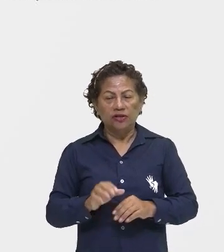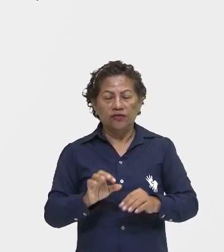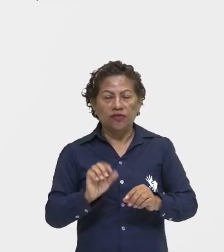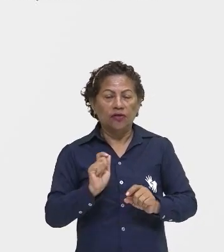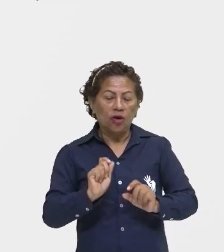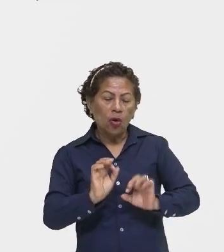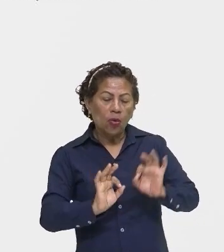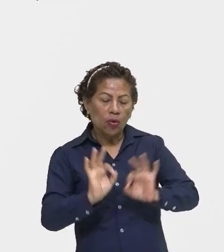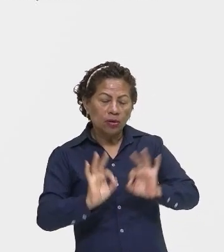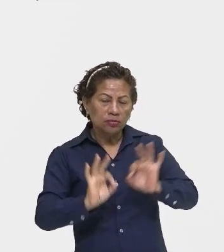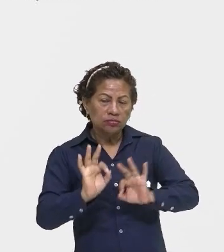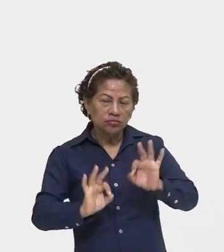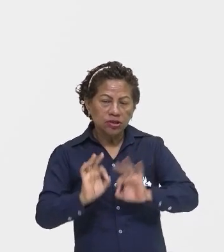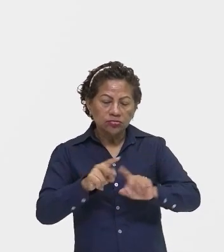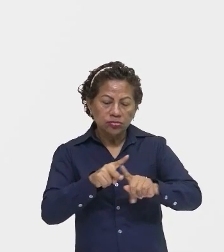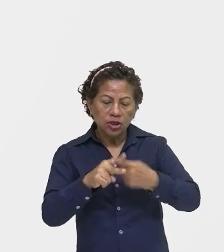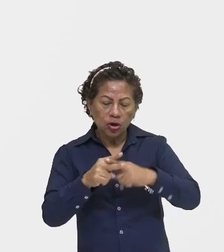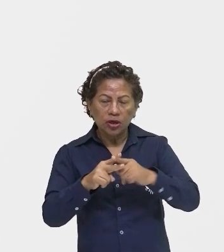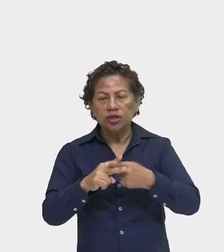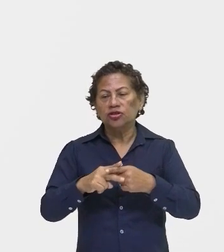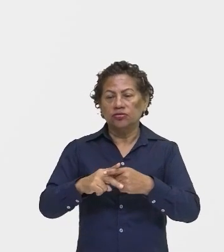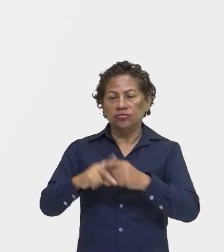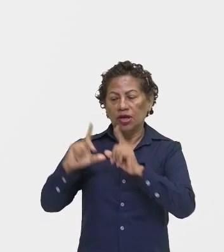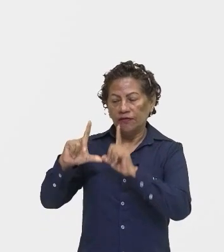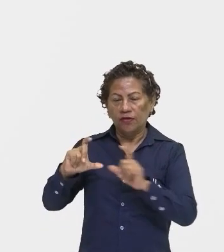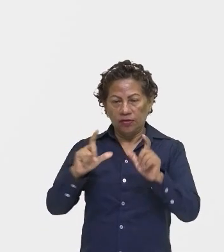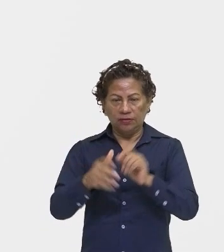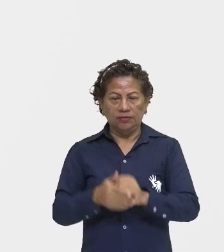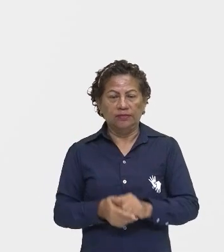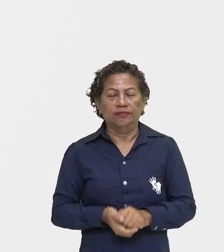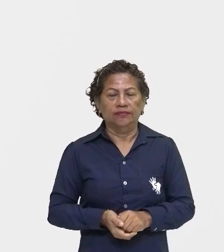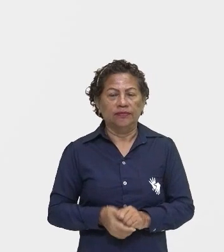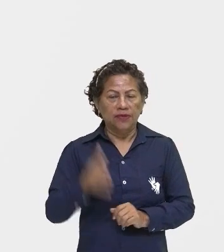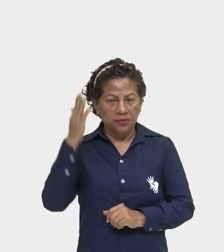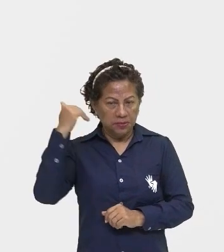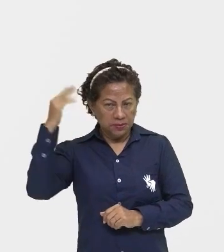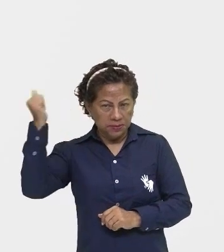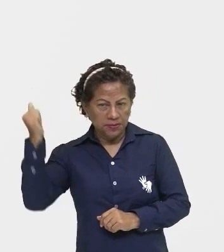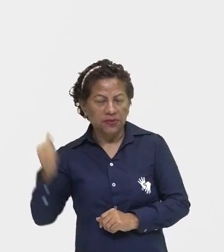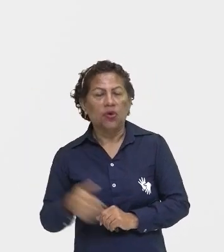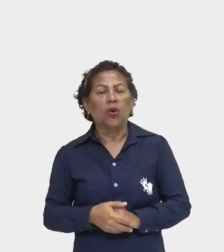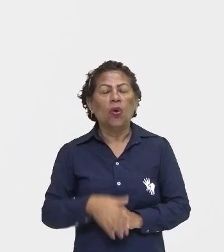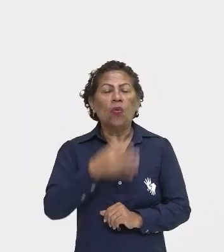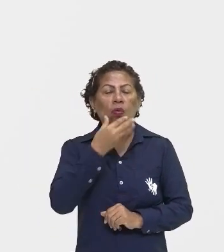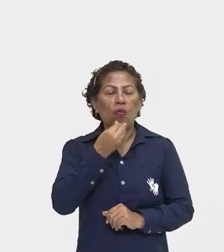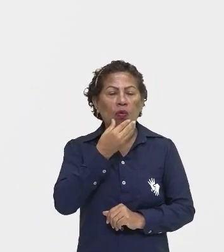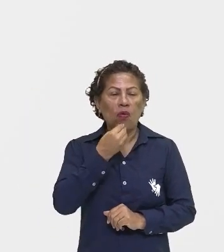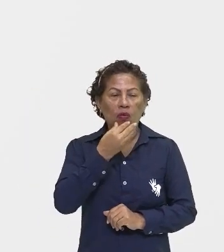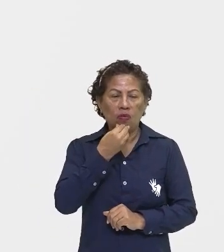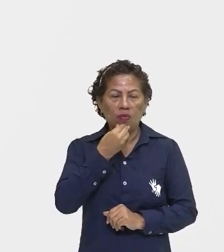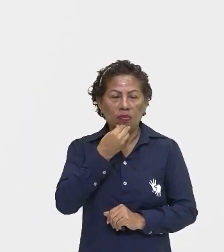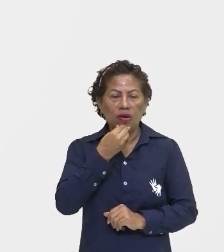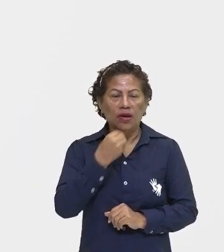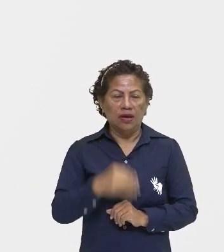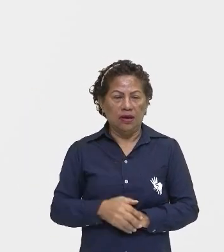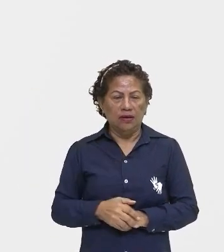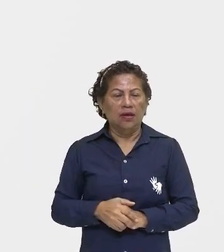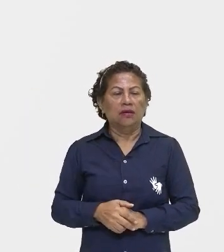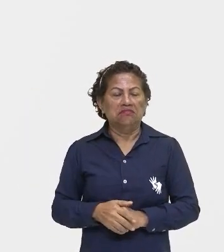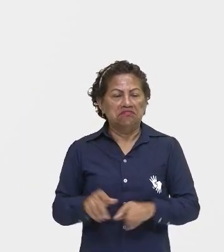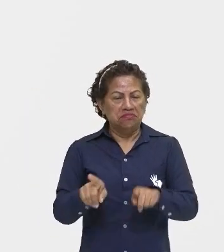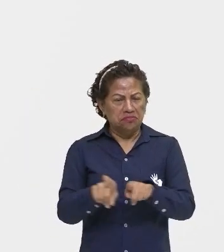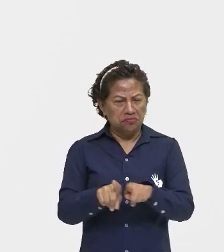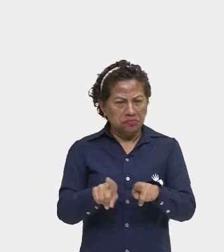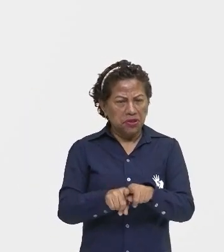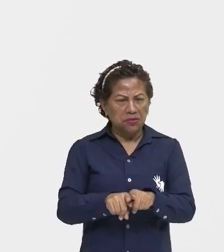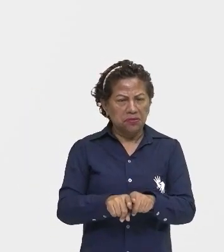Em meados de 1848, o físico francês Alexandre Edmond Becquerel fez as primeiras